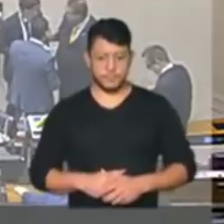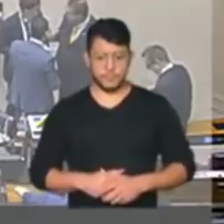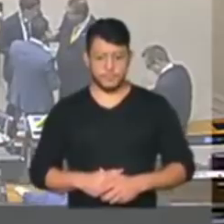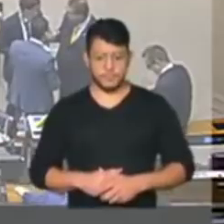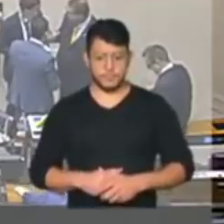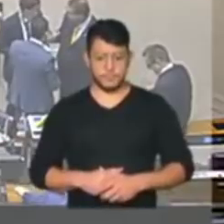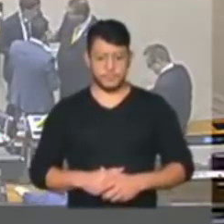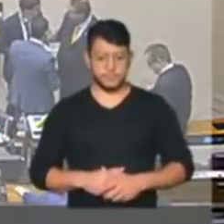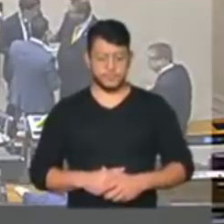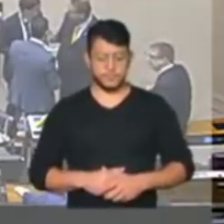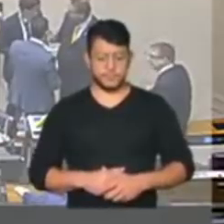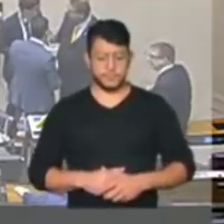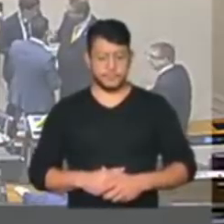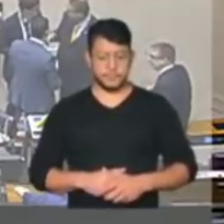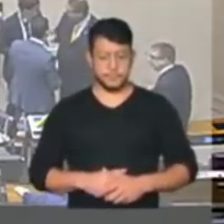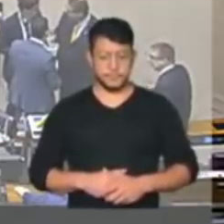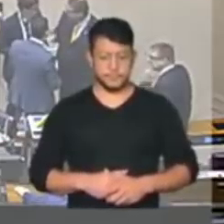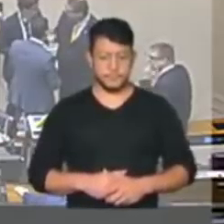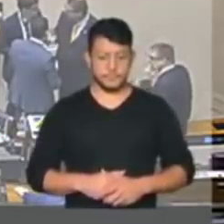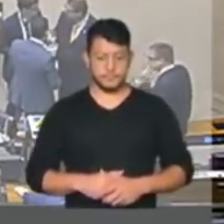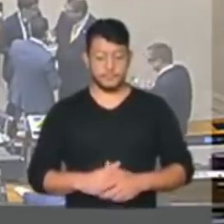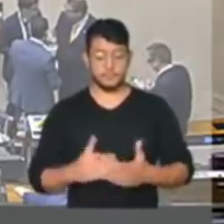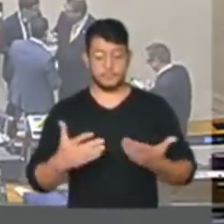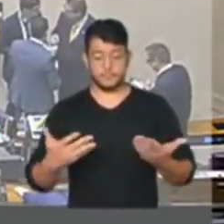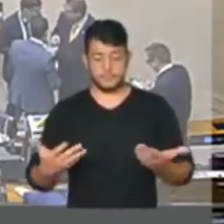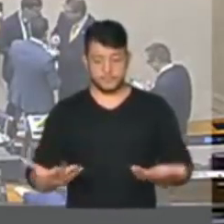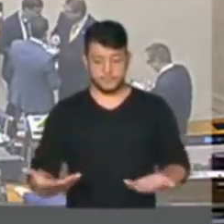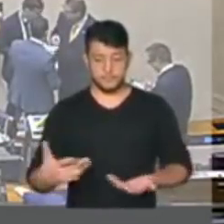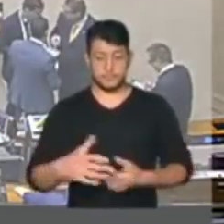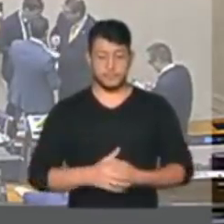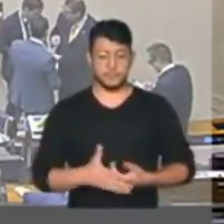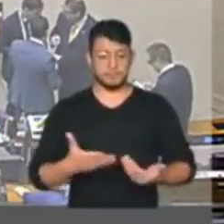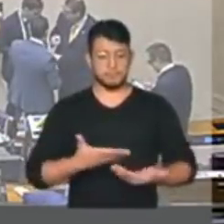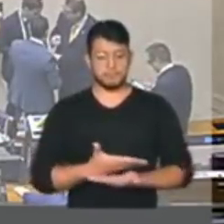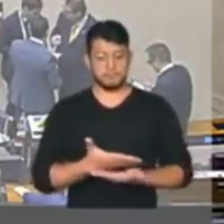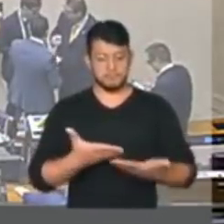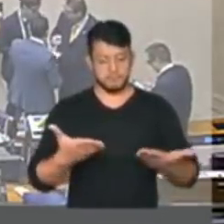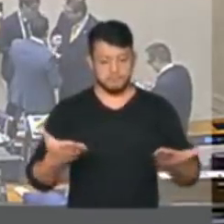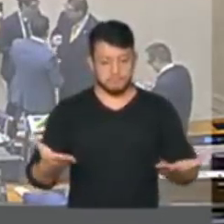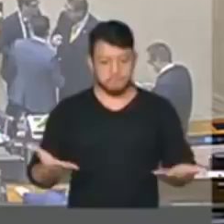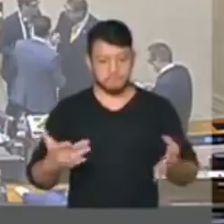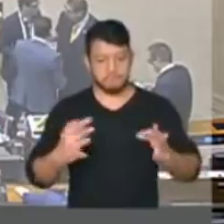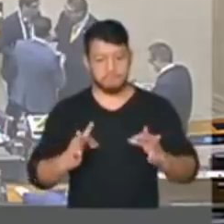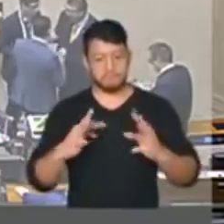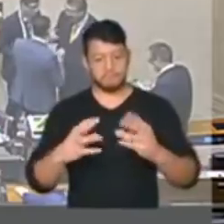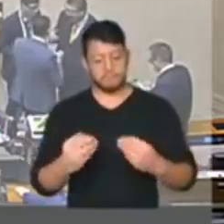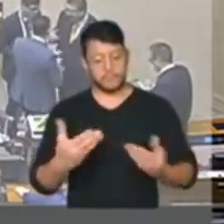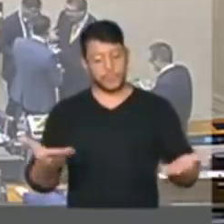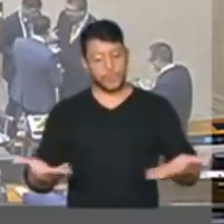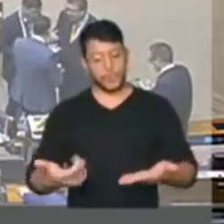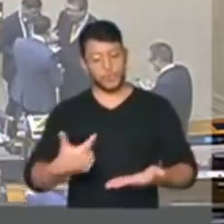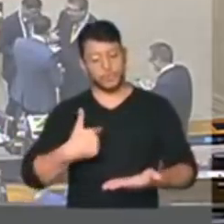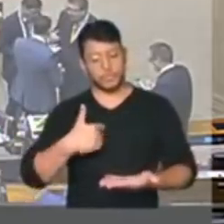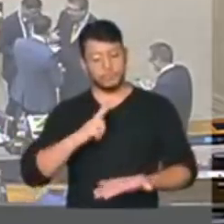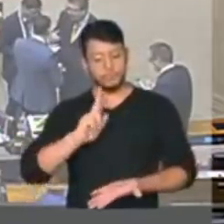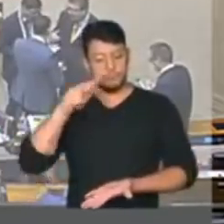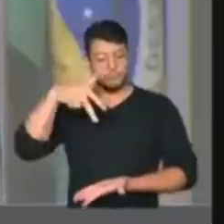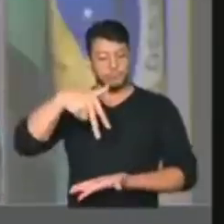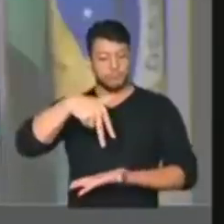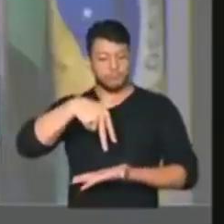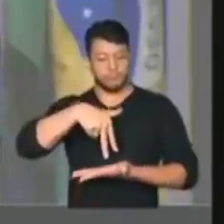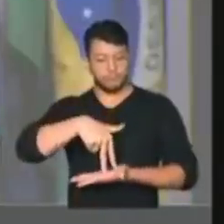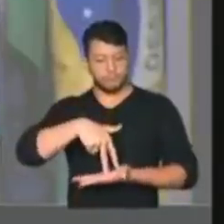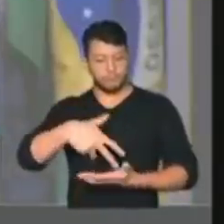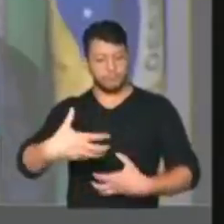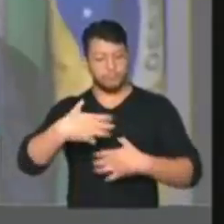foi presidente e seus deputados selecionadores subiu esta tribuna hoje alegre em